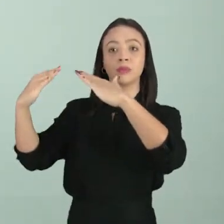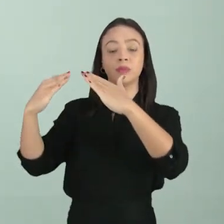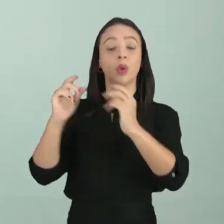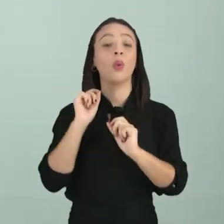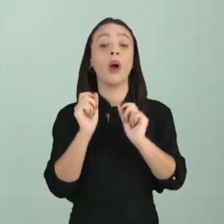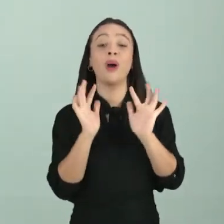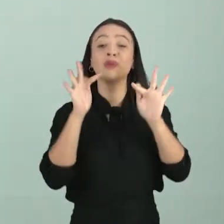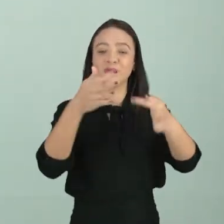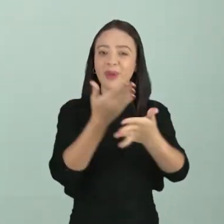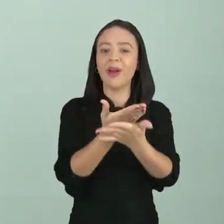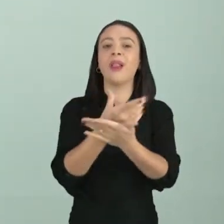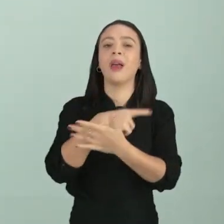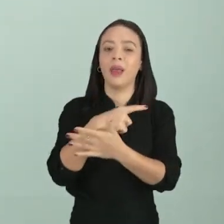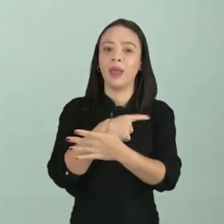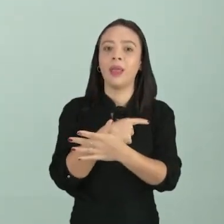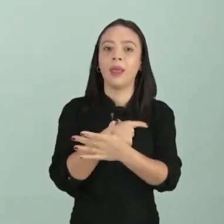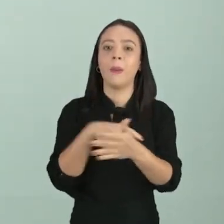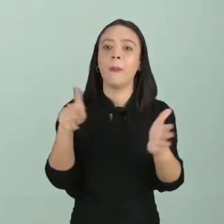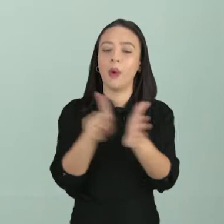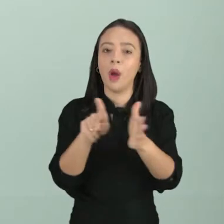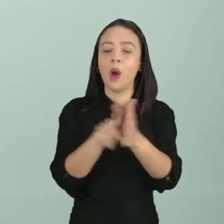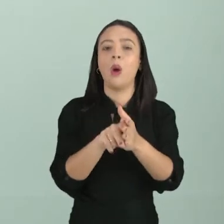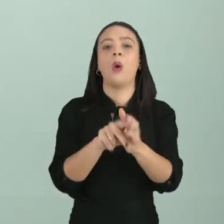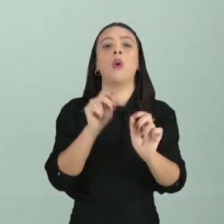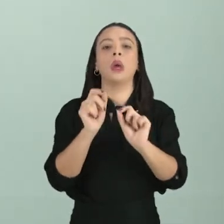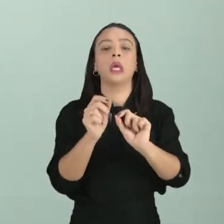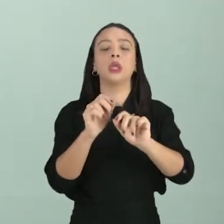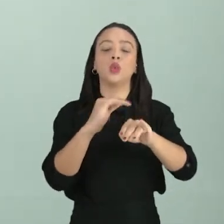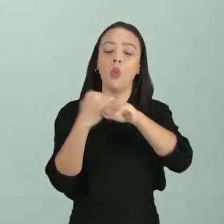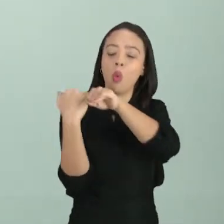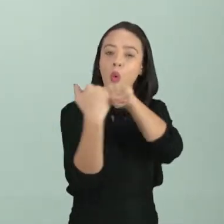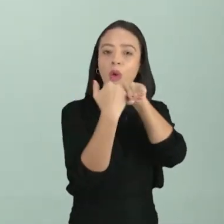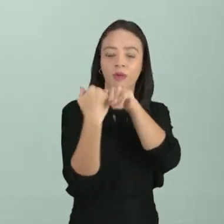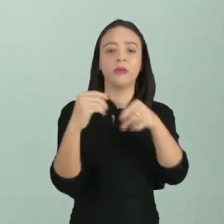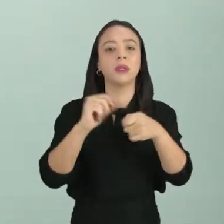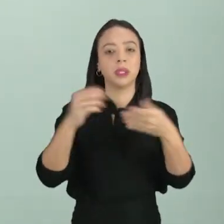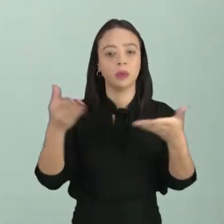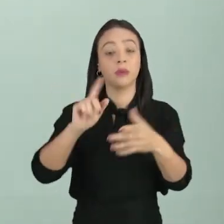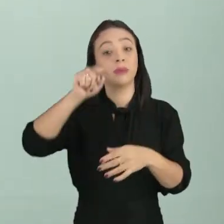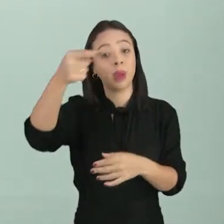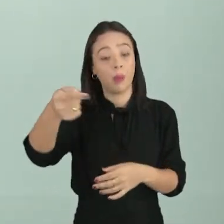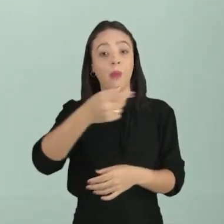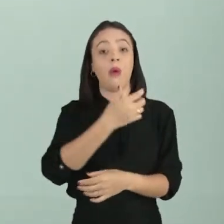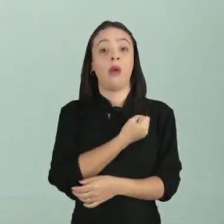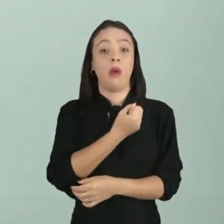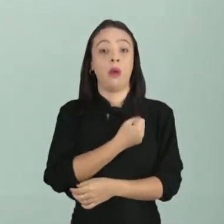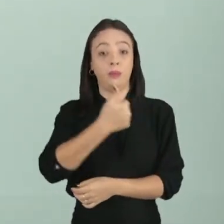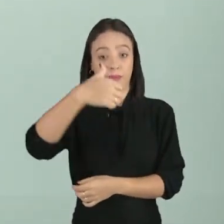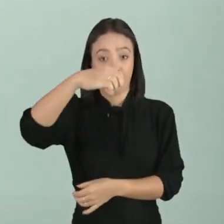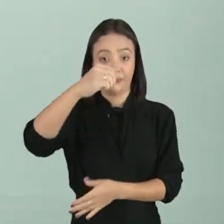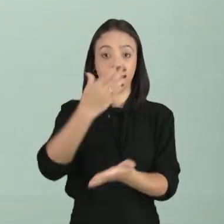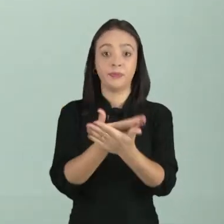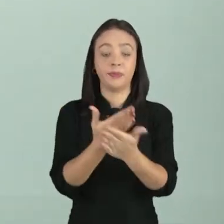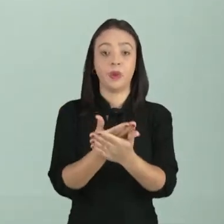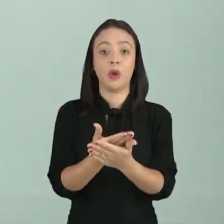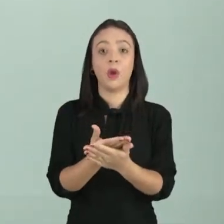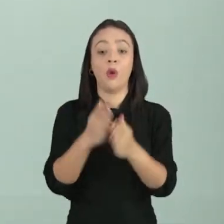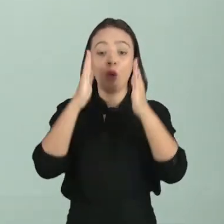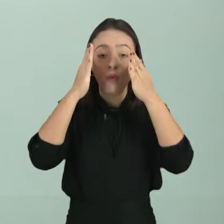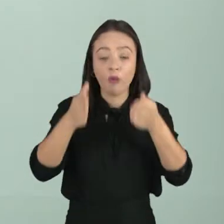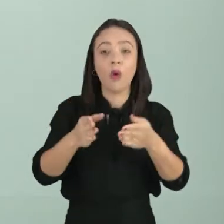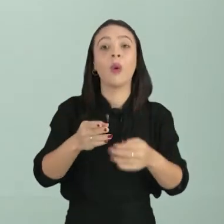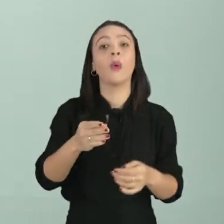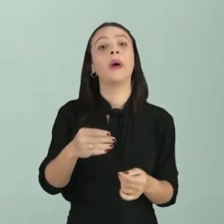aula dessa forma de nivelamento que nós estamos fazendo, né? A partir da aula 19, vamos aí entrar nos conteúdos do segundo ano propriamente